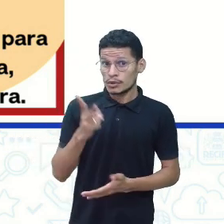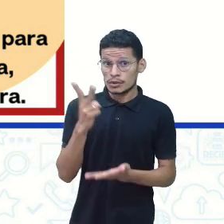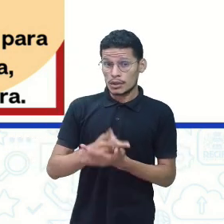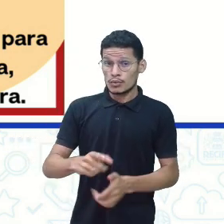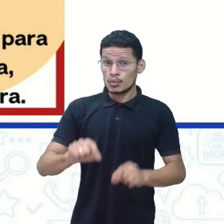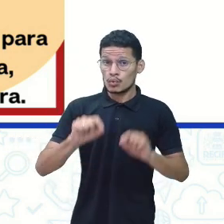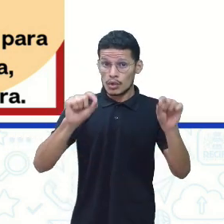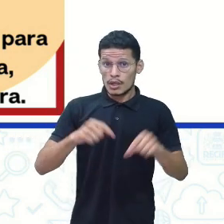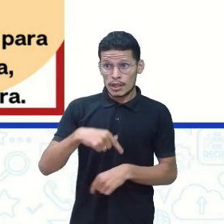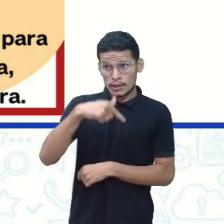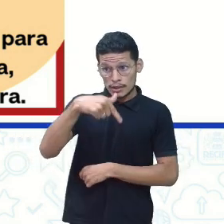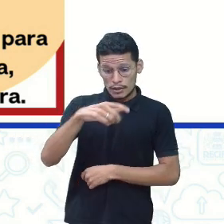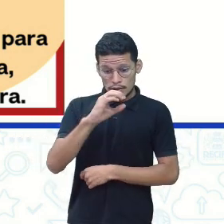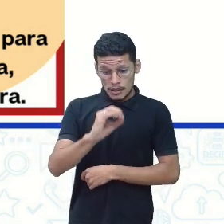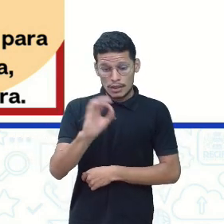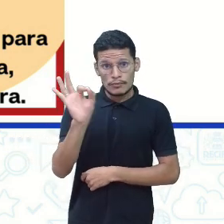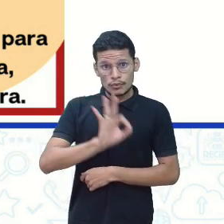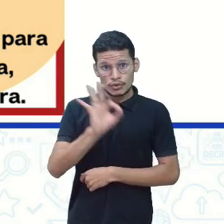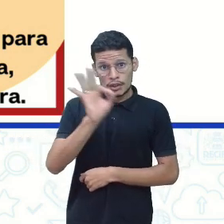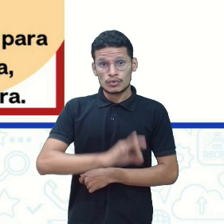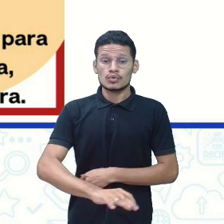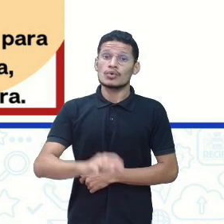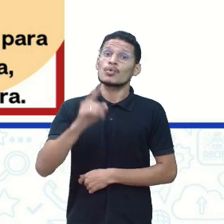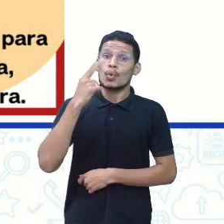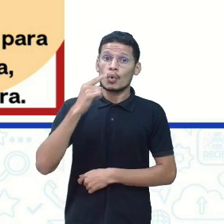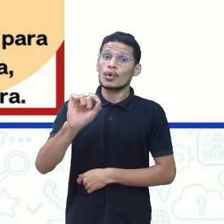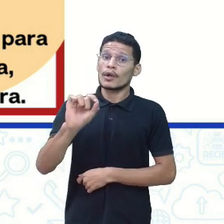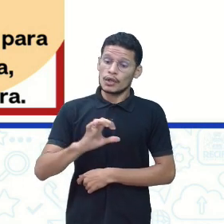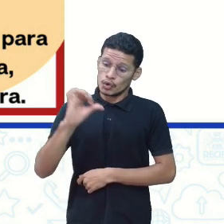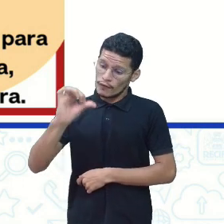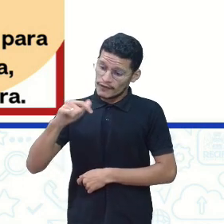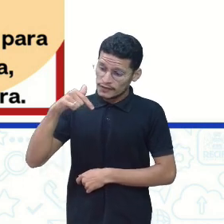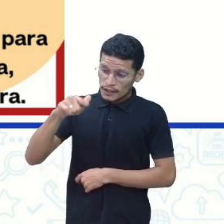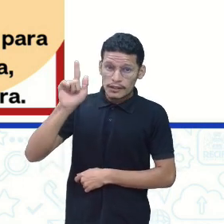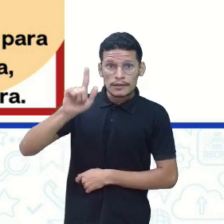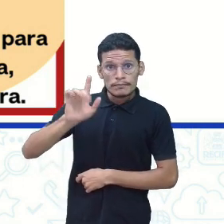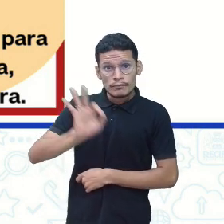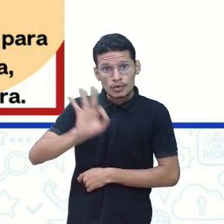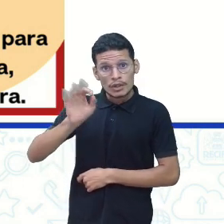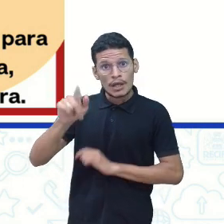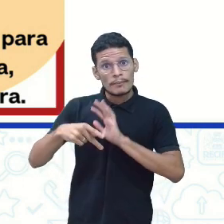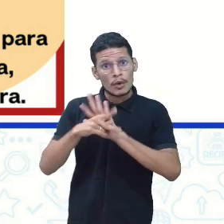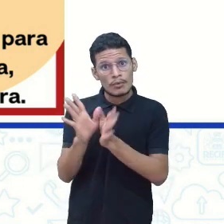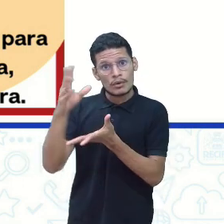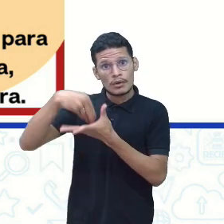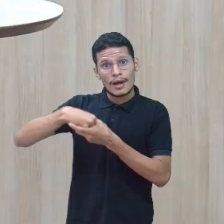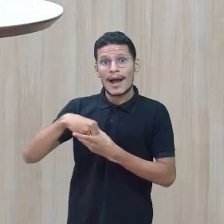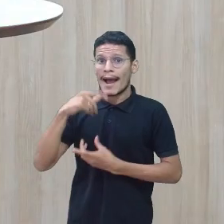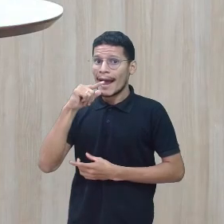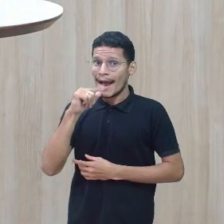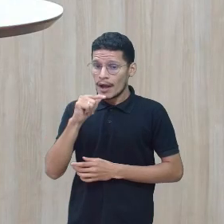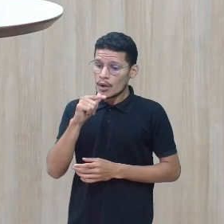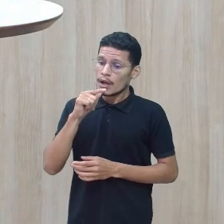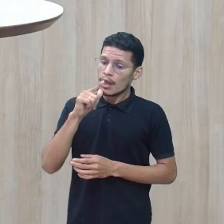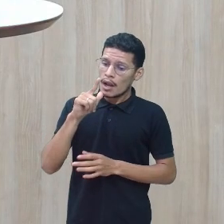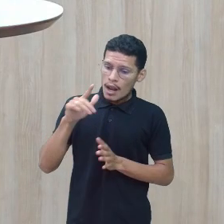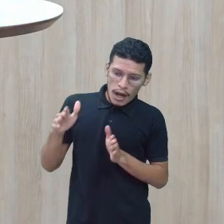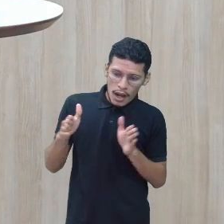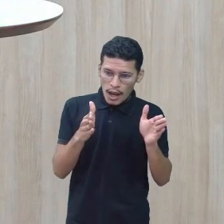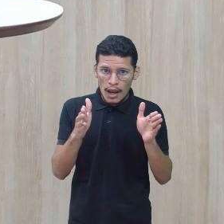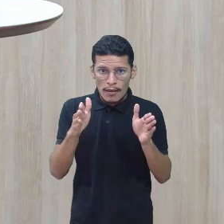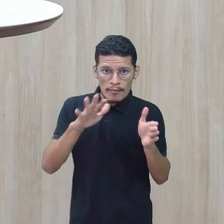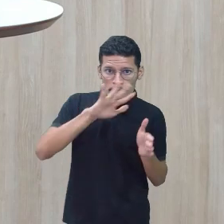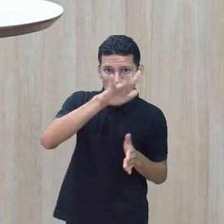desses 70%, 97% são as águas dos mares, né? É indisponível para o